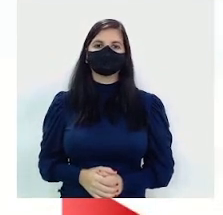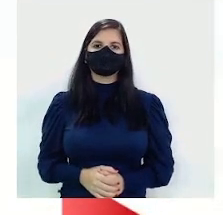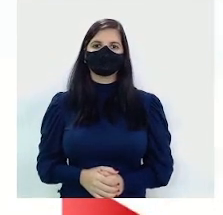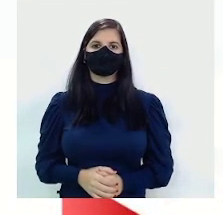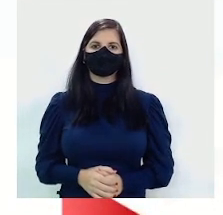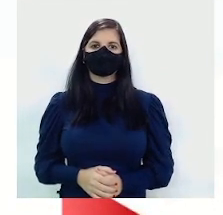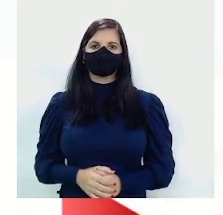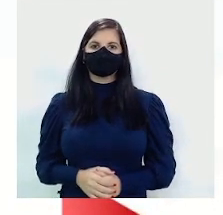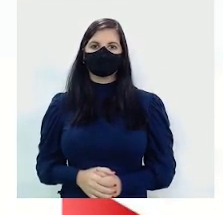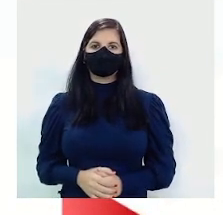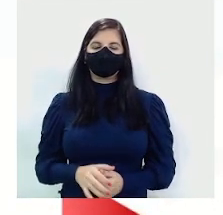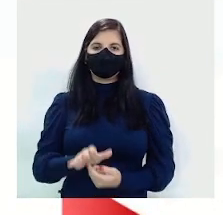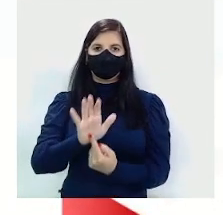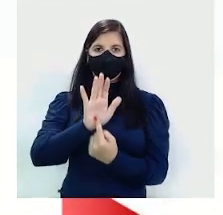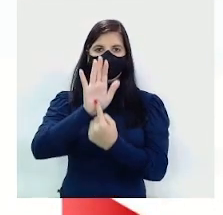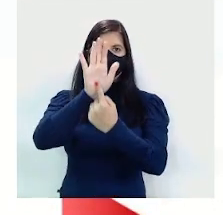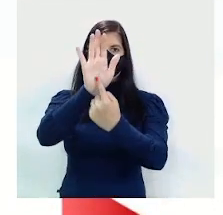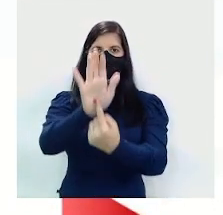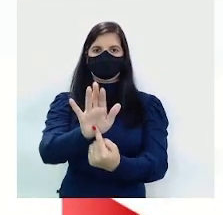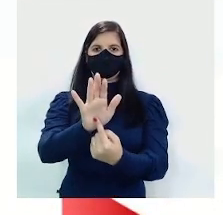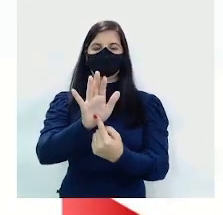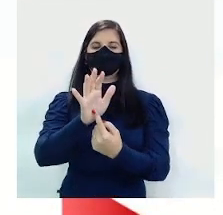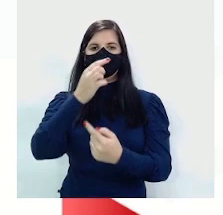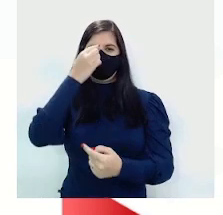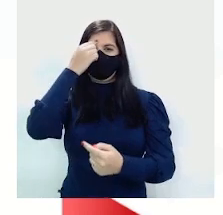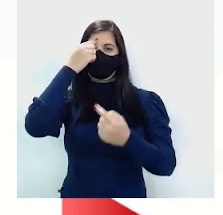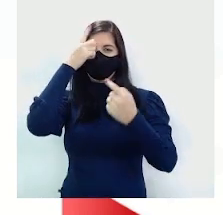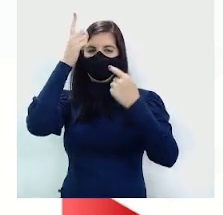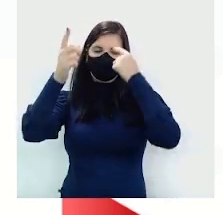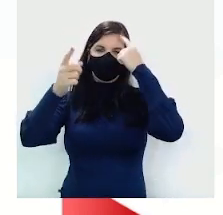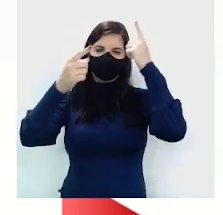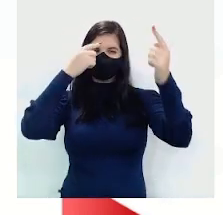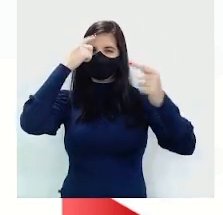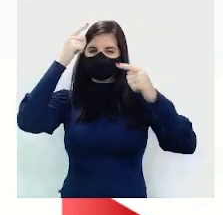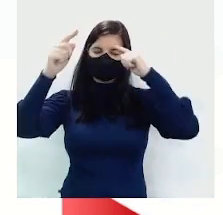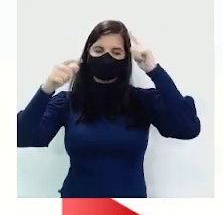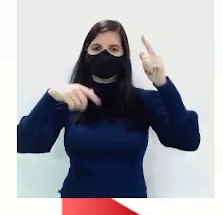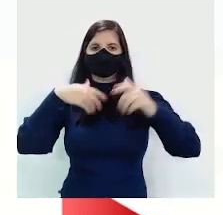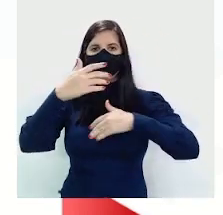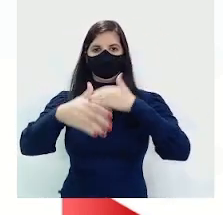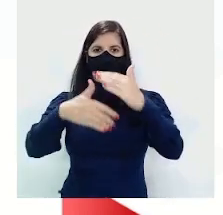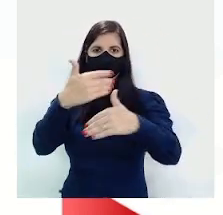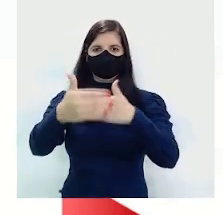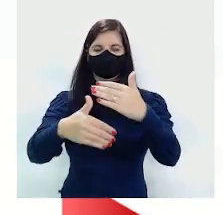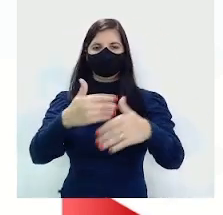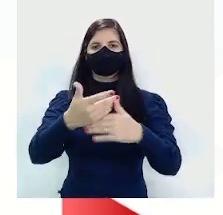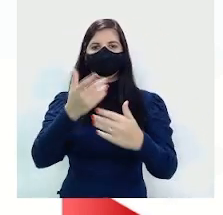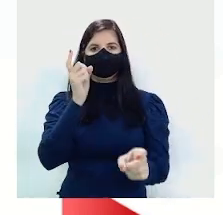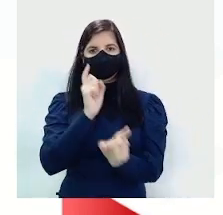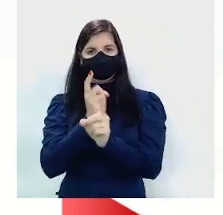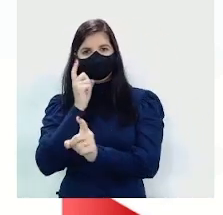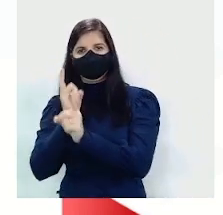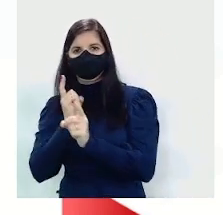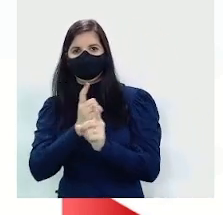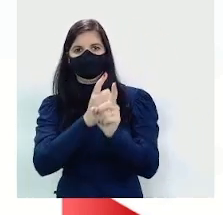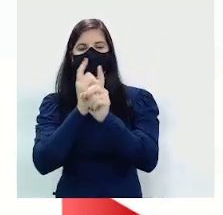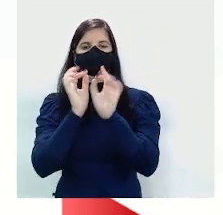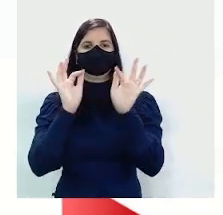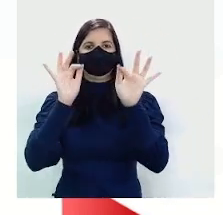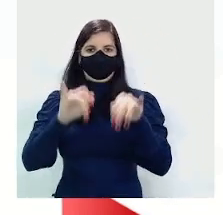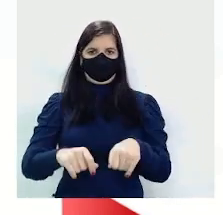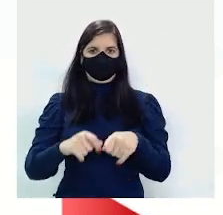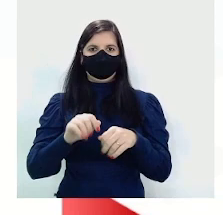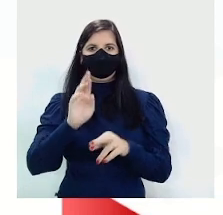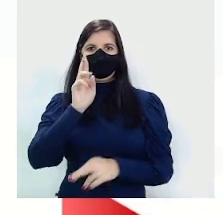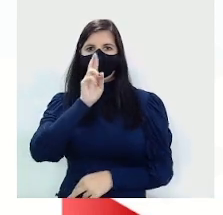tela. A apresentação de ideias, procedimentos, descobertas e